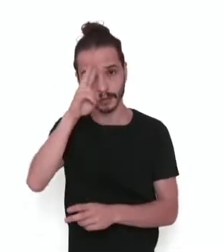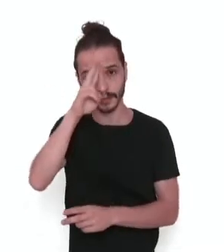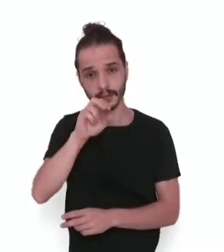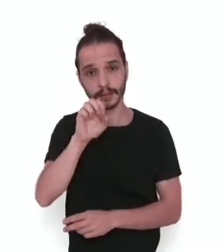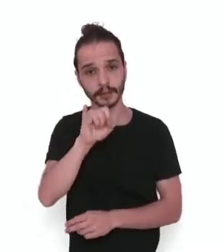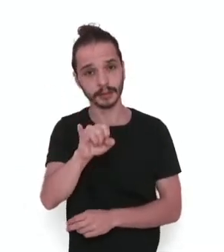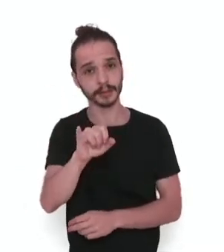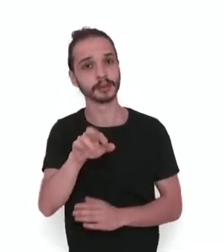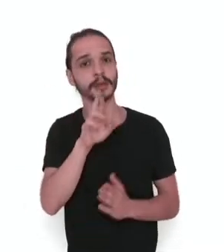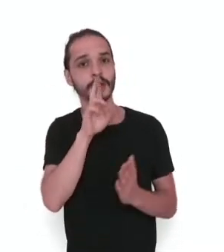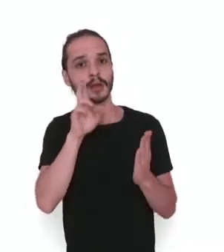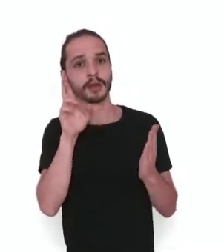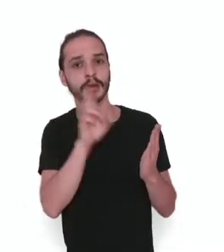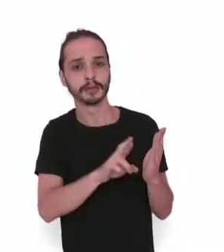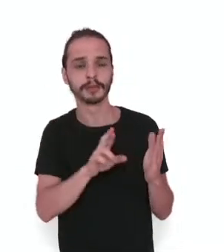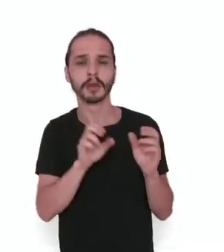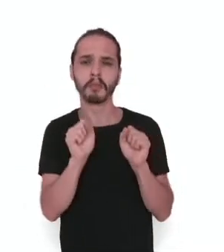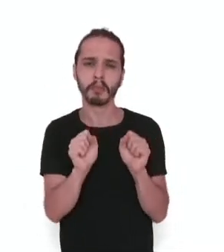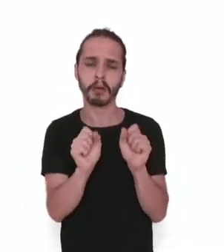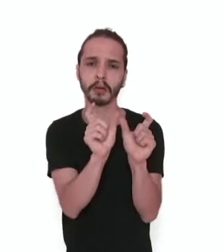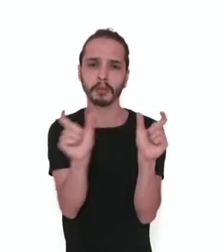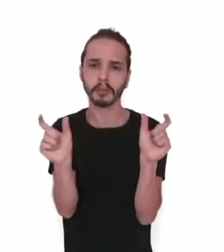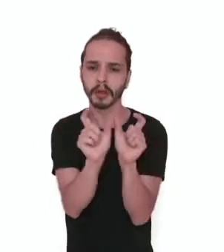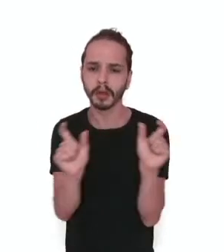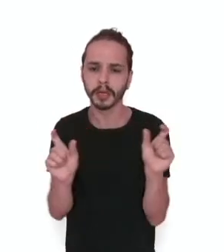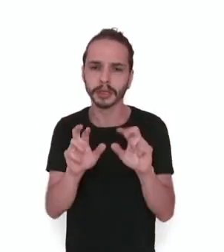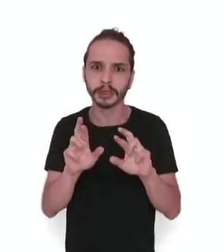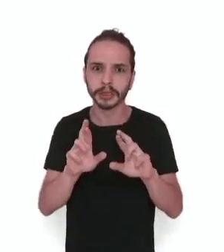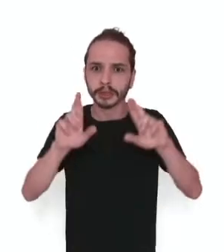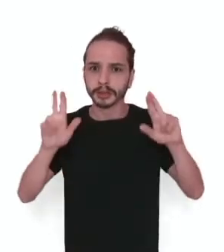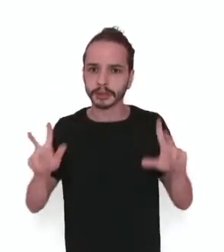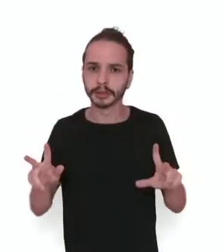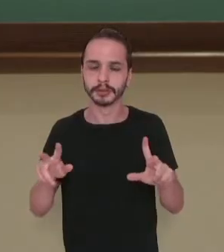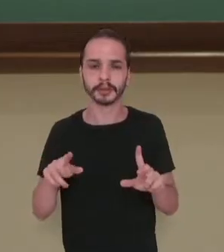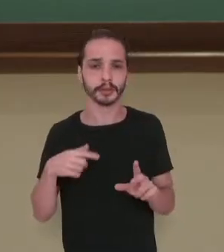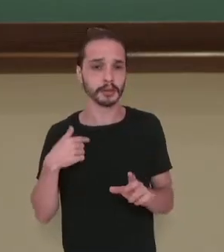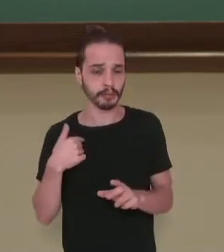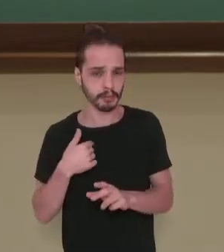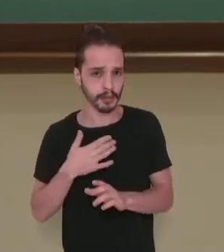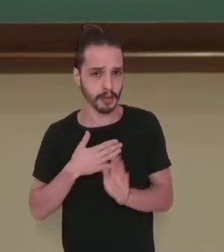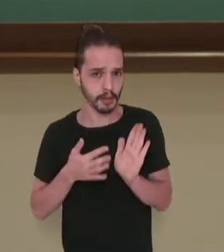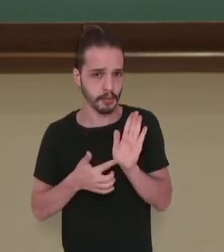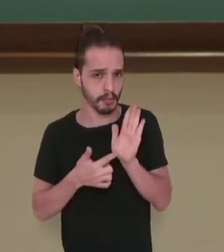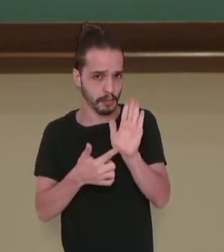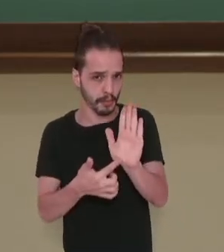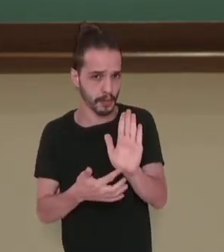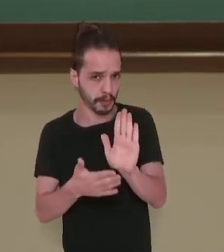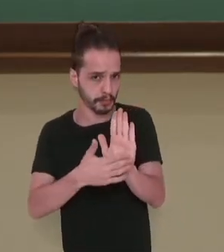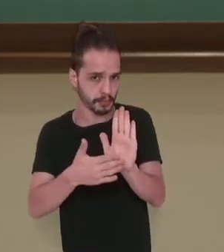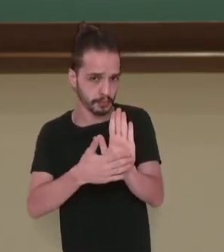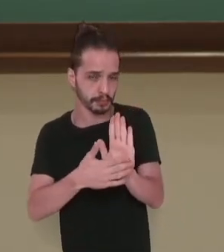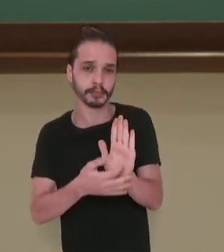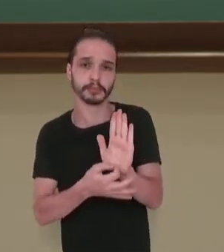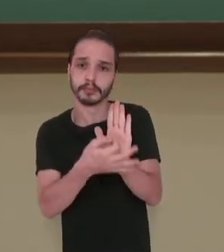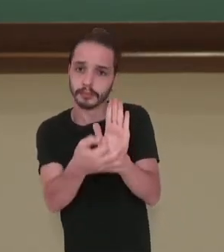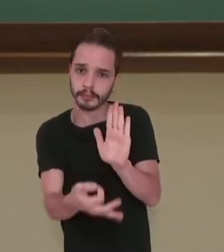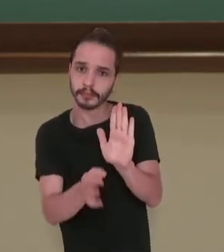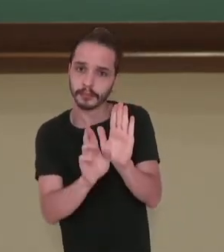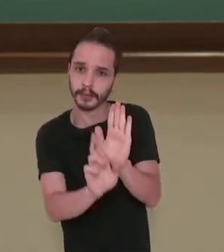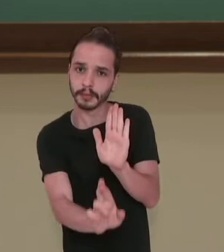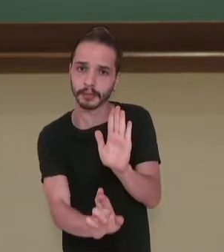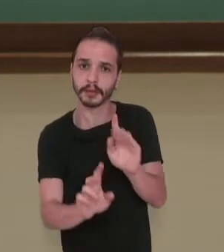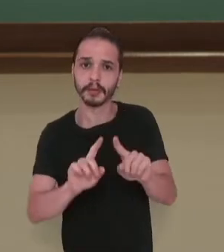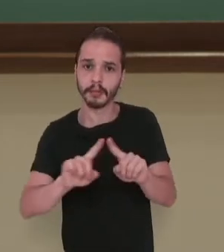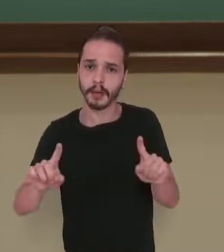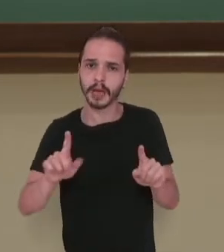responderam, ainda que as palavras de vocês não estejam idênticas às que nós apresentamos como sugestão de resposta, mas se vocês responderam algo